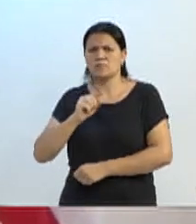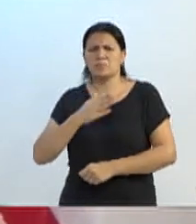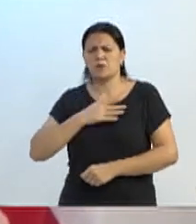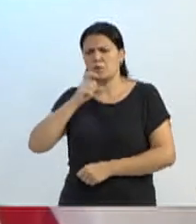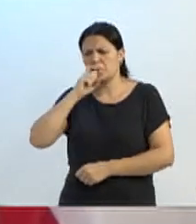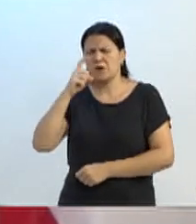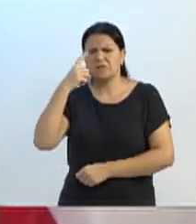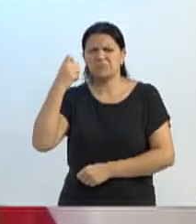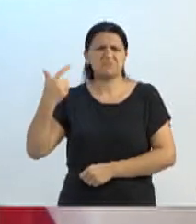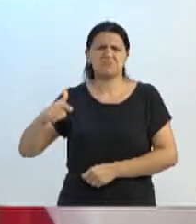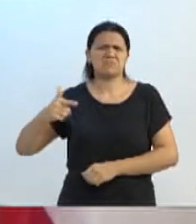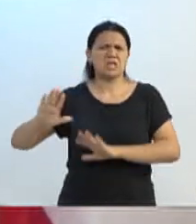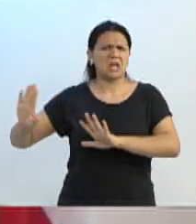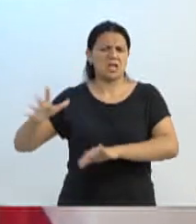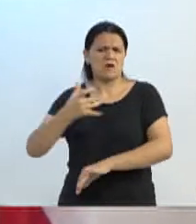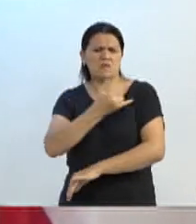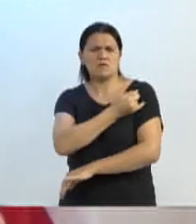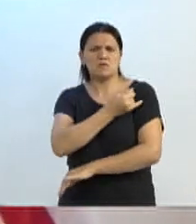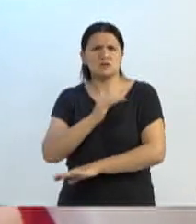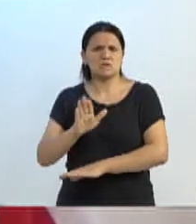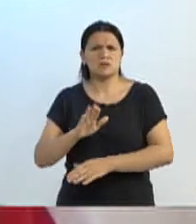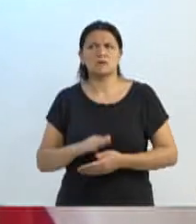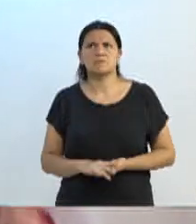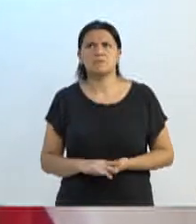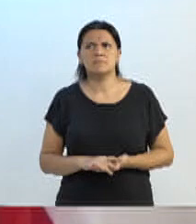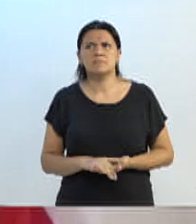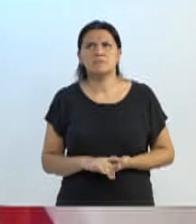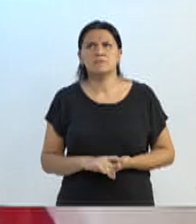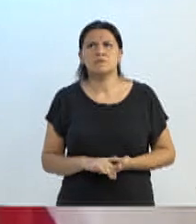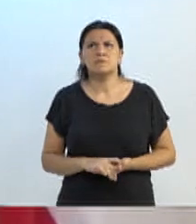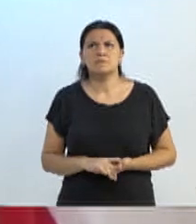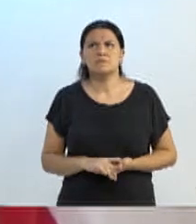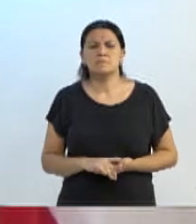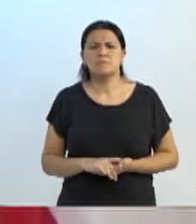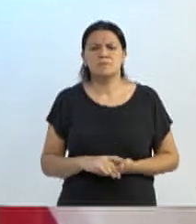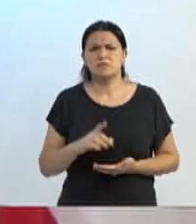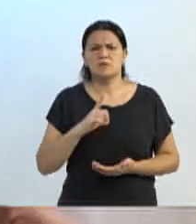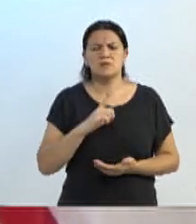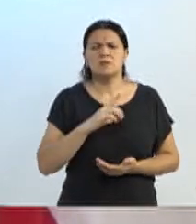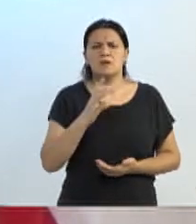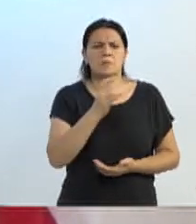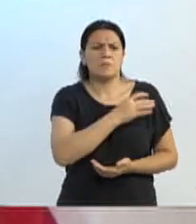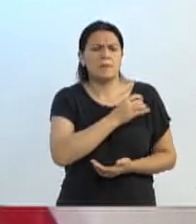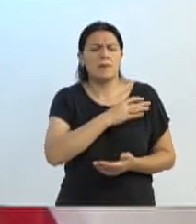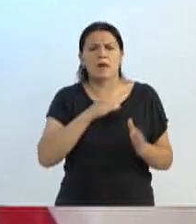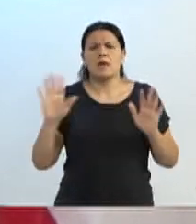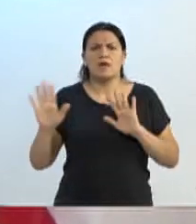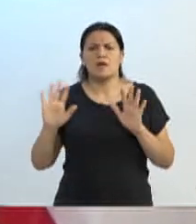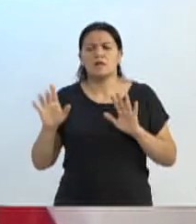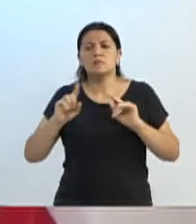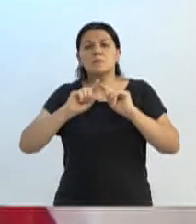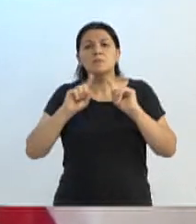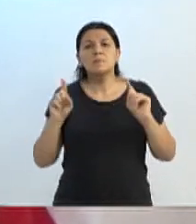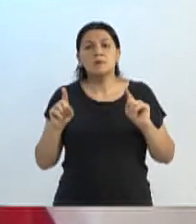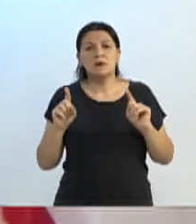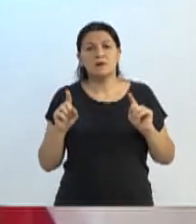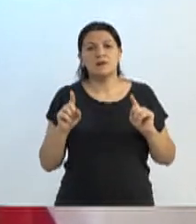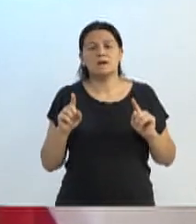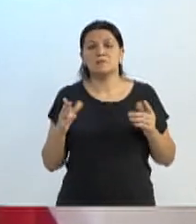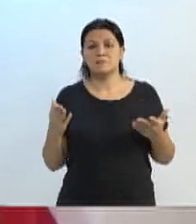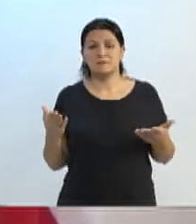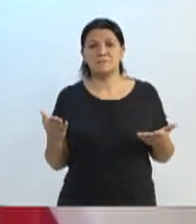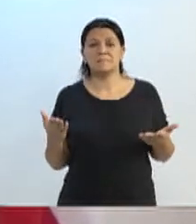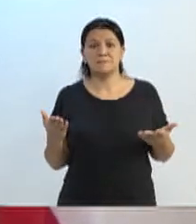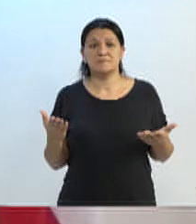tomar vacina, ele está com medo de tanta coisa, né? Que falam tanta coisa sobre... Mas, quando eu